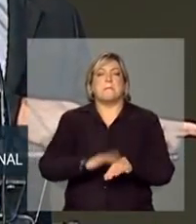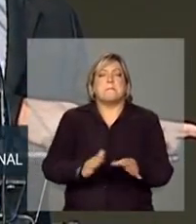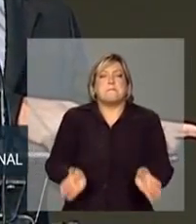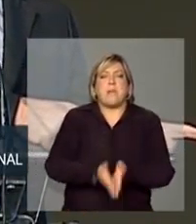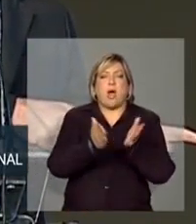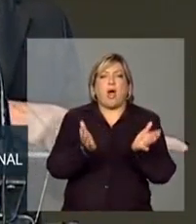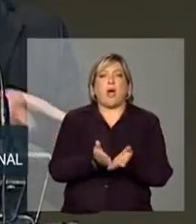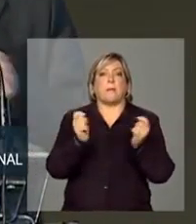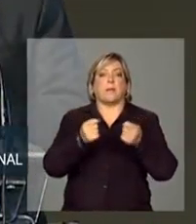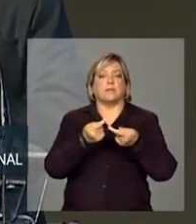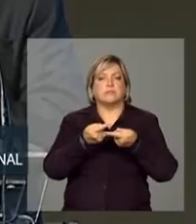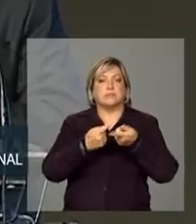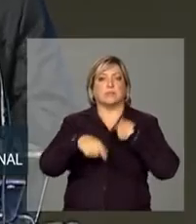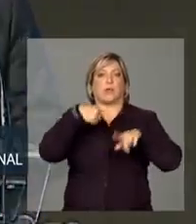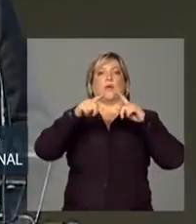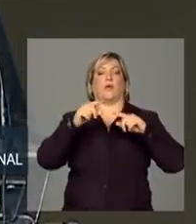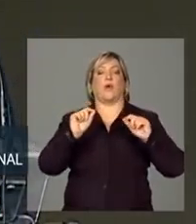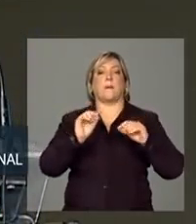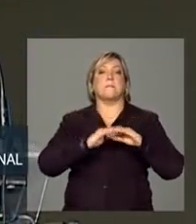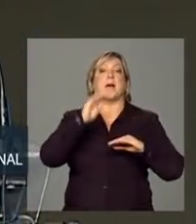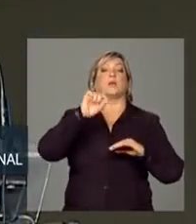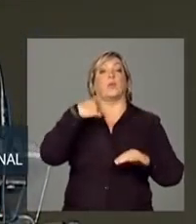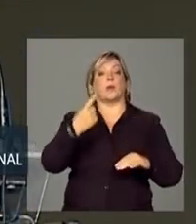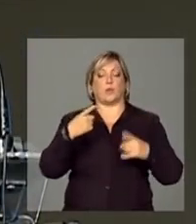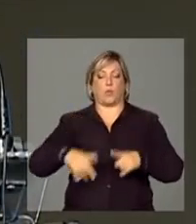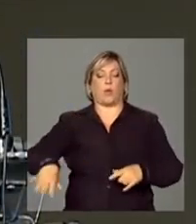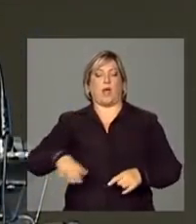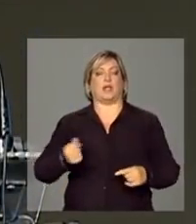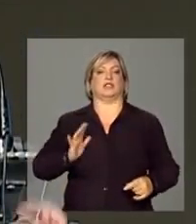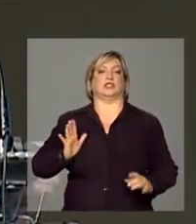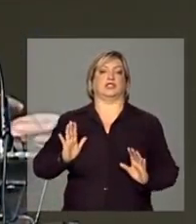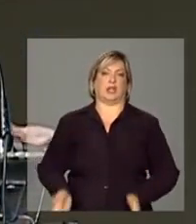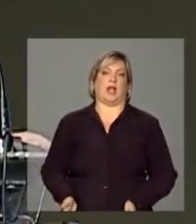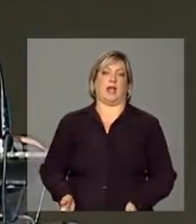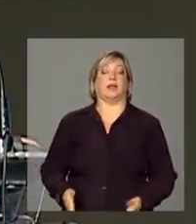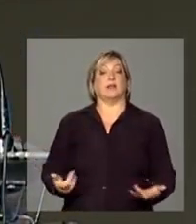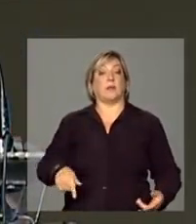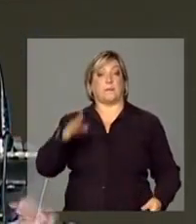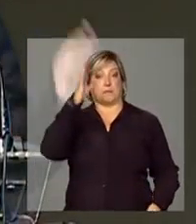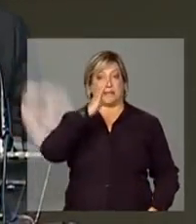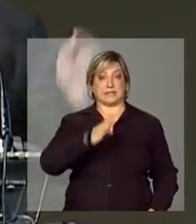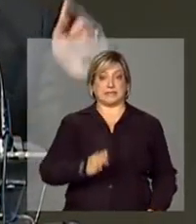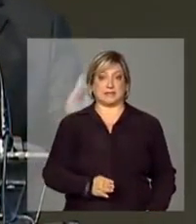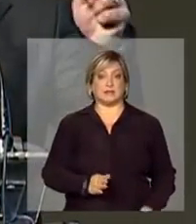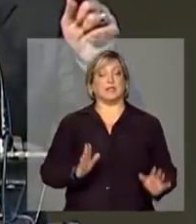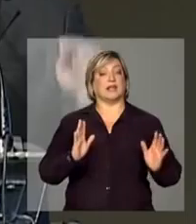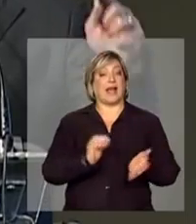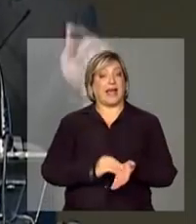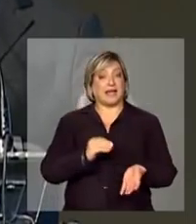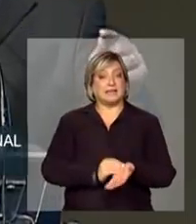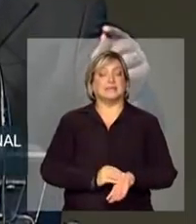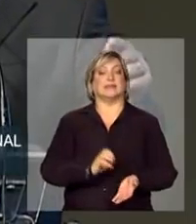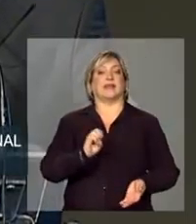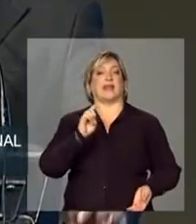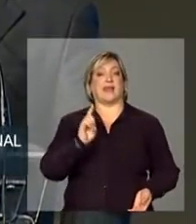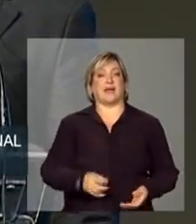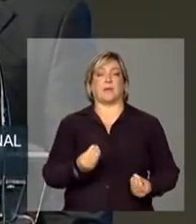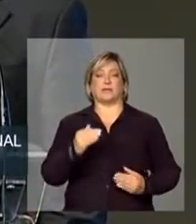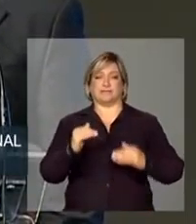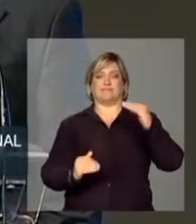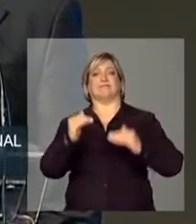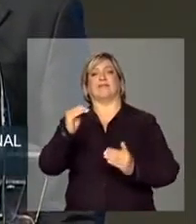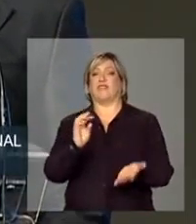crédito, que permitiram uma visão mais larga do desenvolvimento nacional, que permitiu que